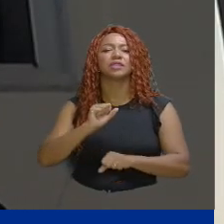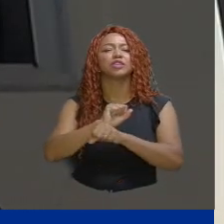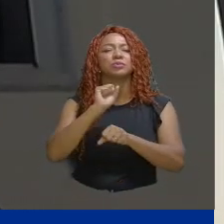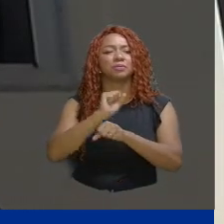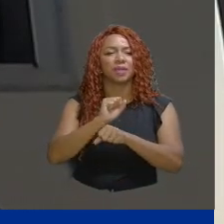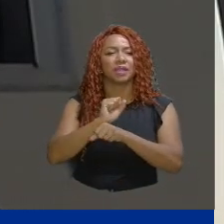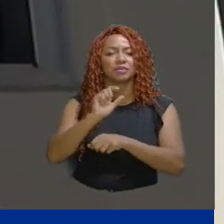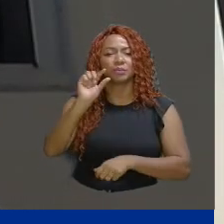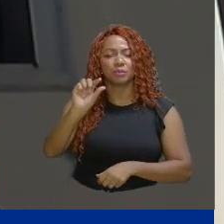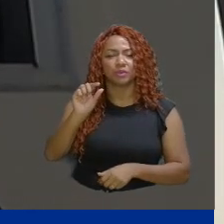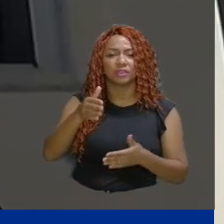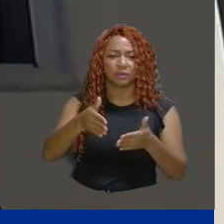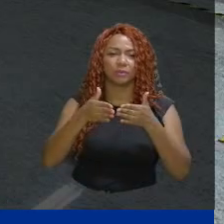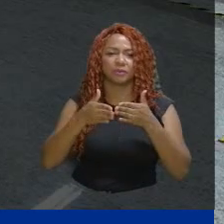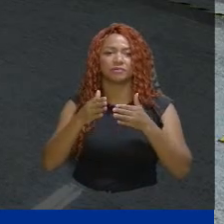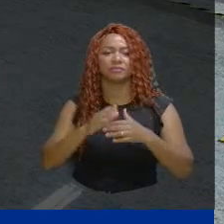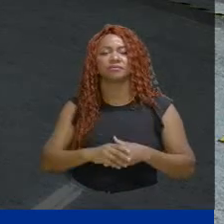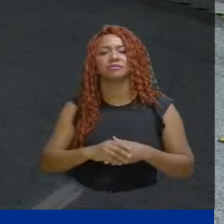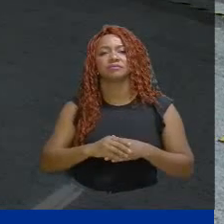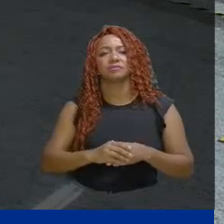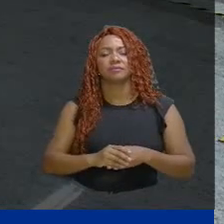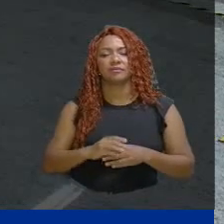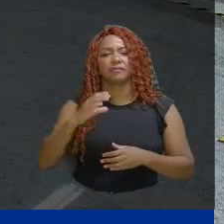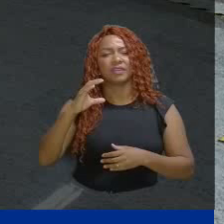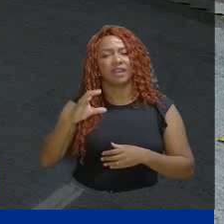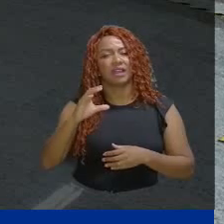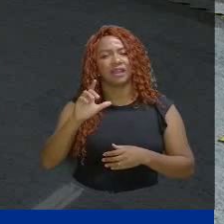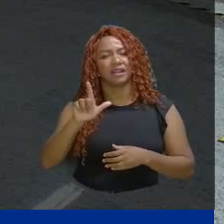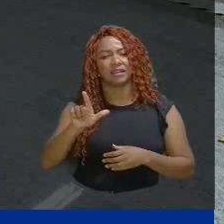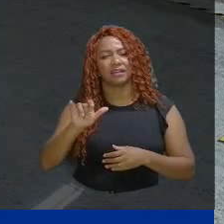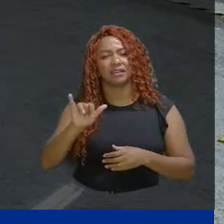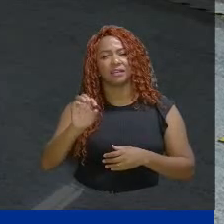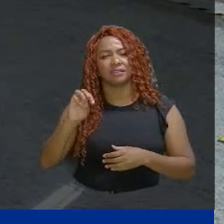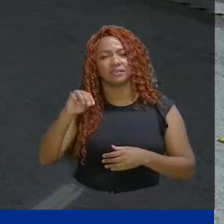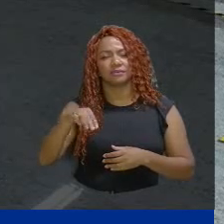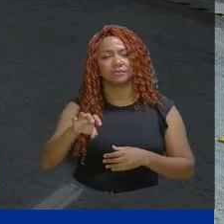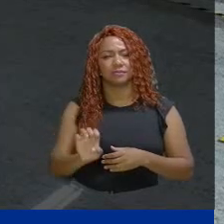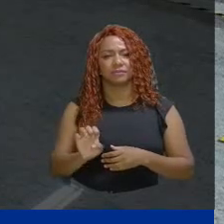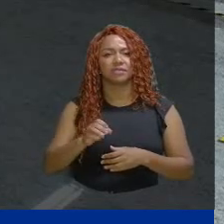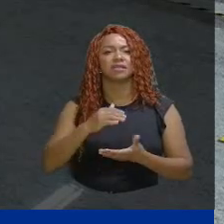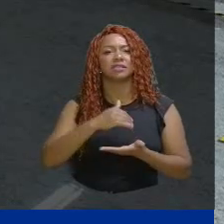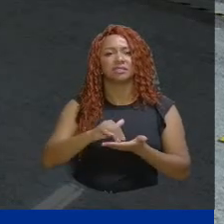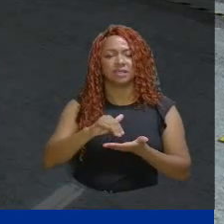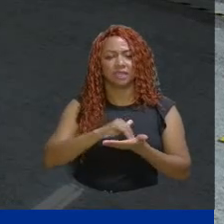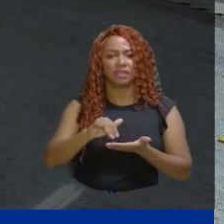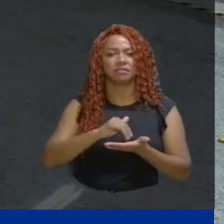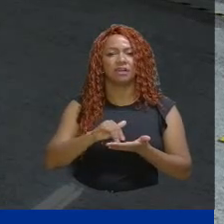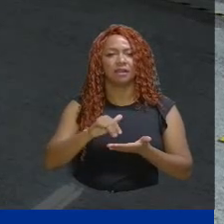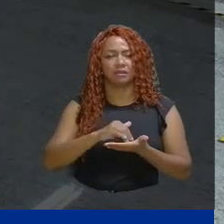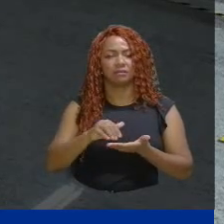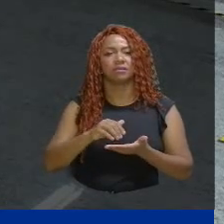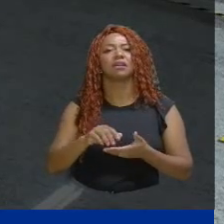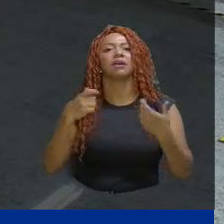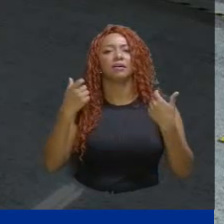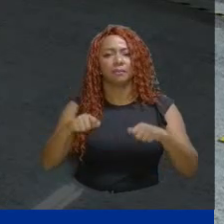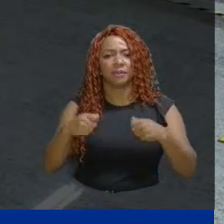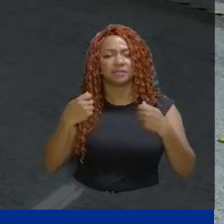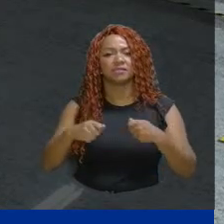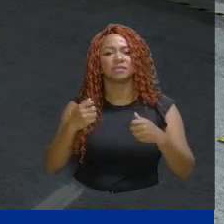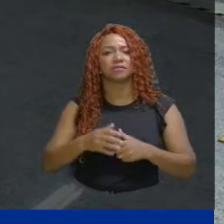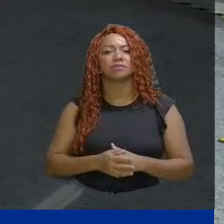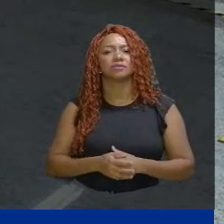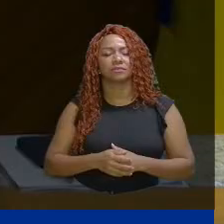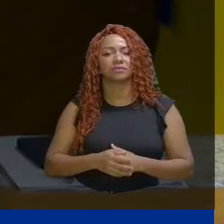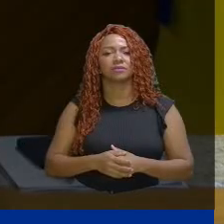um pouquinho, por favor. A Cleime está me alertando Imagem aqui, ampla do plenário. a Com a palavra, secretária, desembargador Carmo e Antônio. deveria ser Vossa